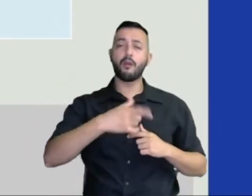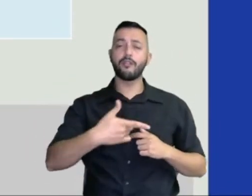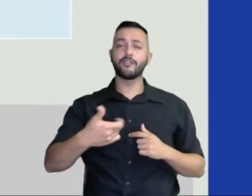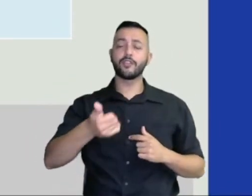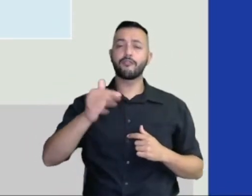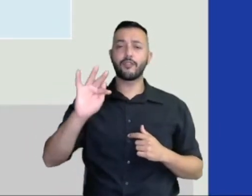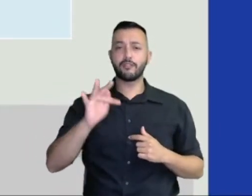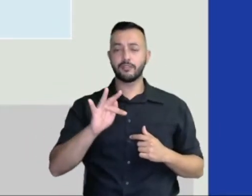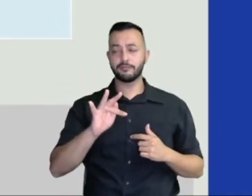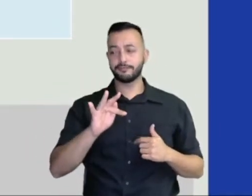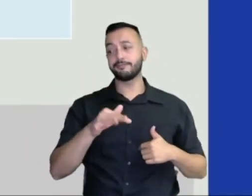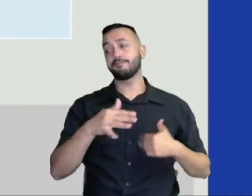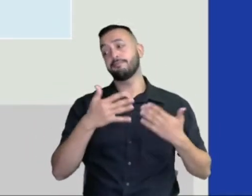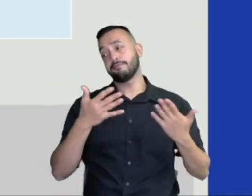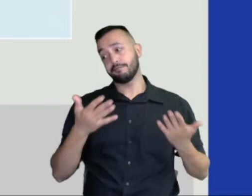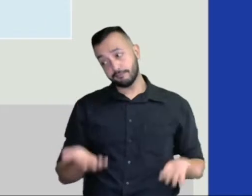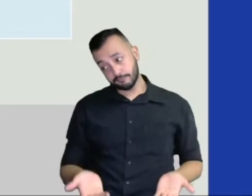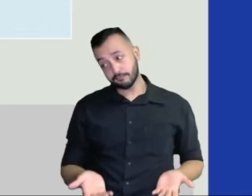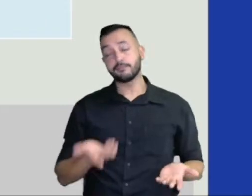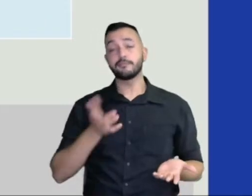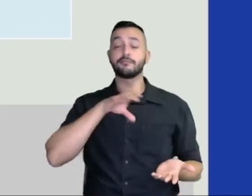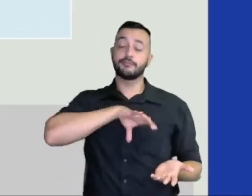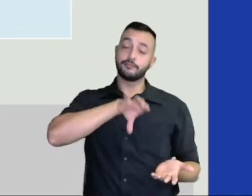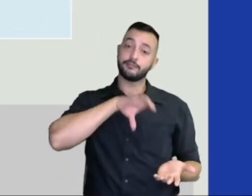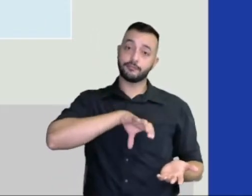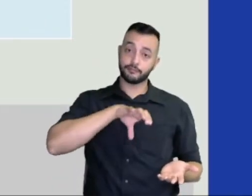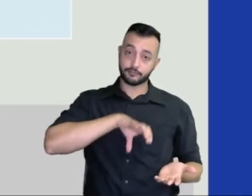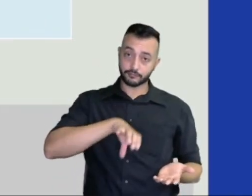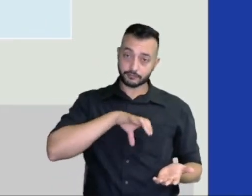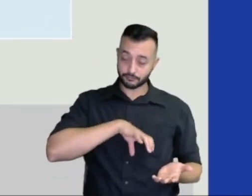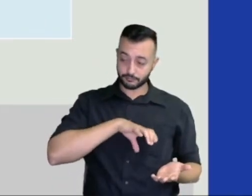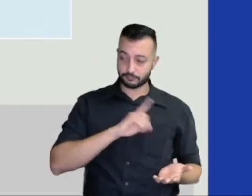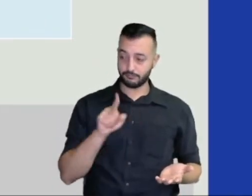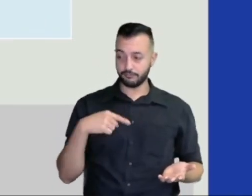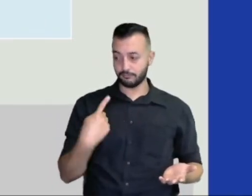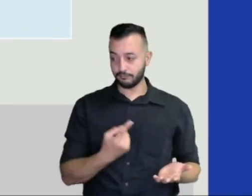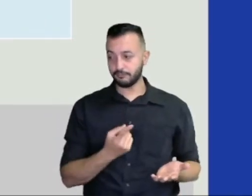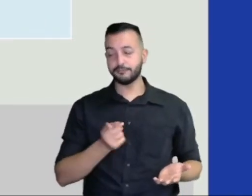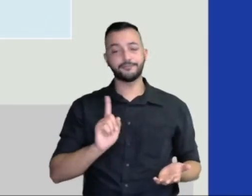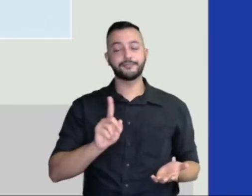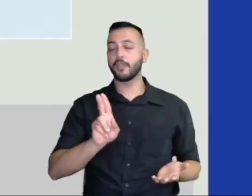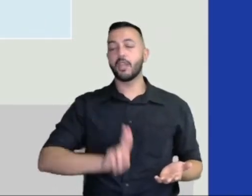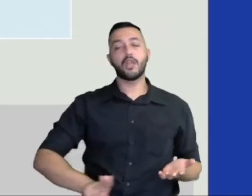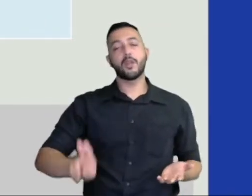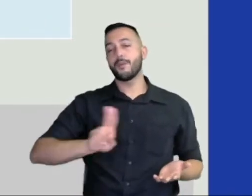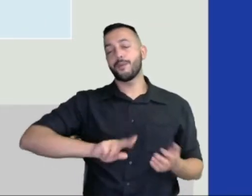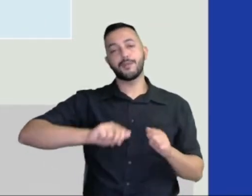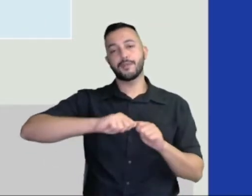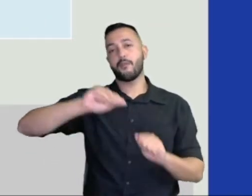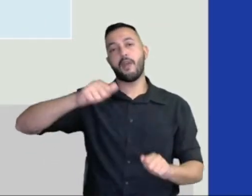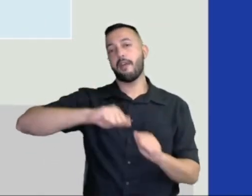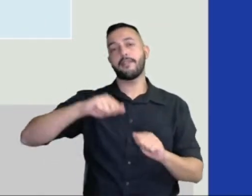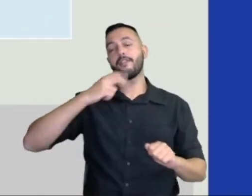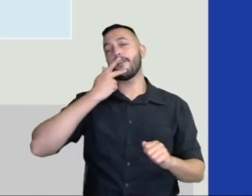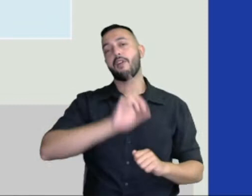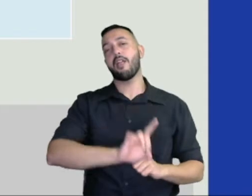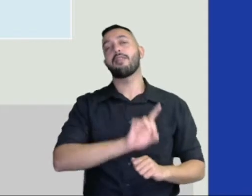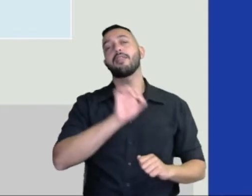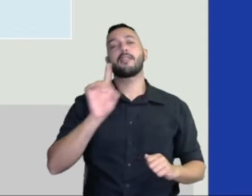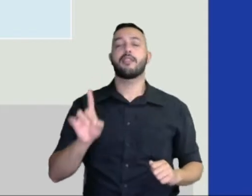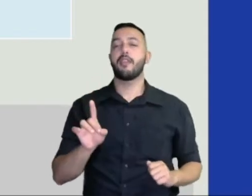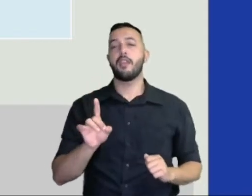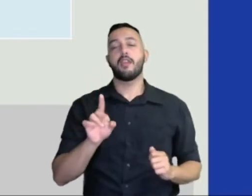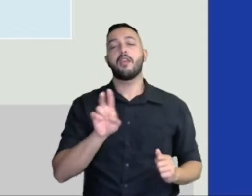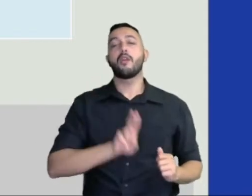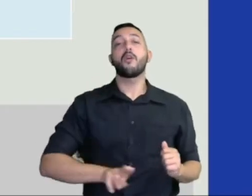de fevereiro. Mas, em língua portuguesa, a gente não utiliza o artigo para falar de datas. A